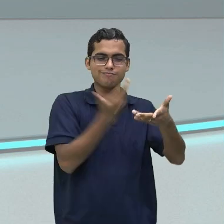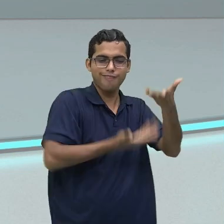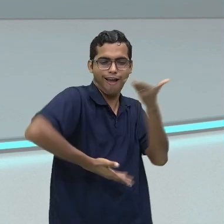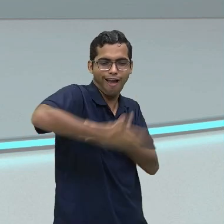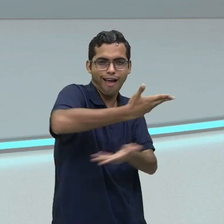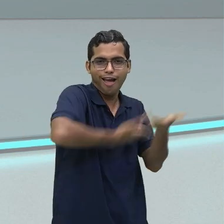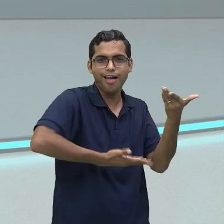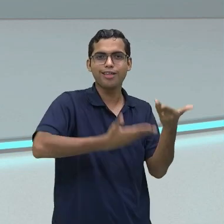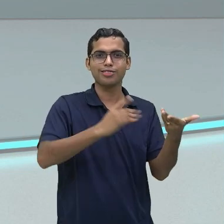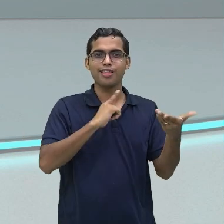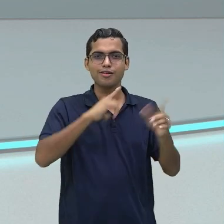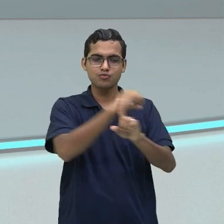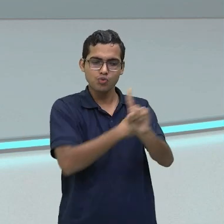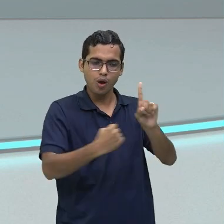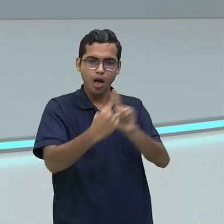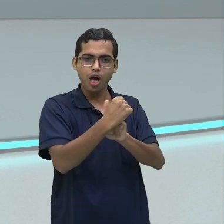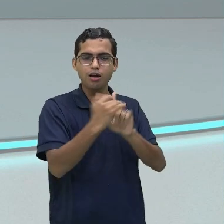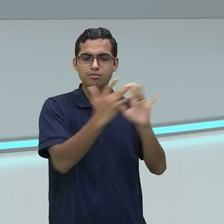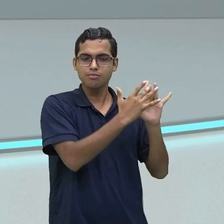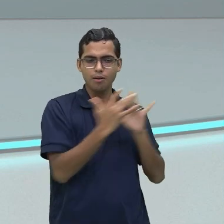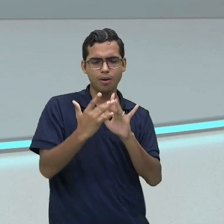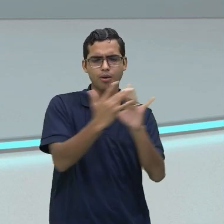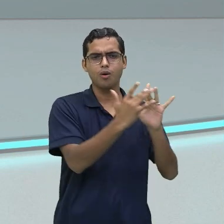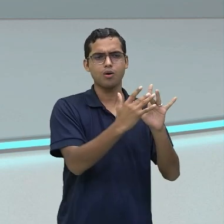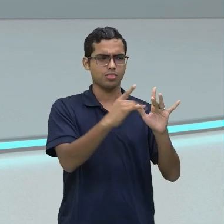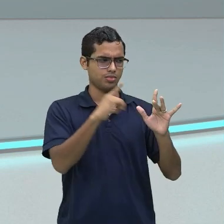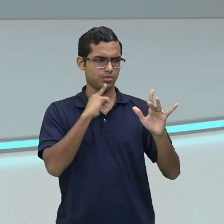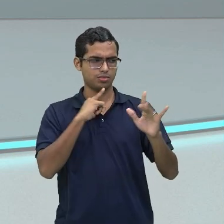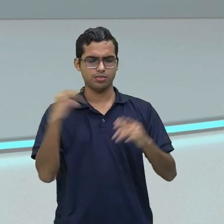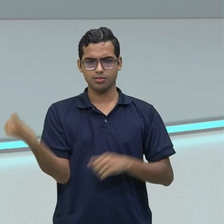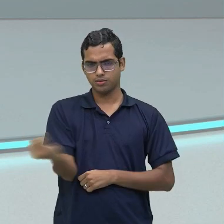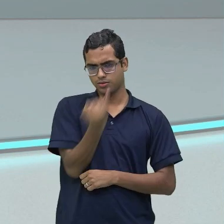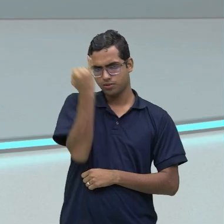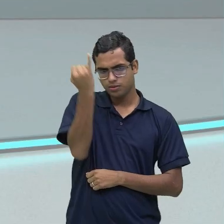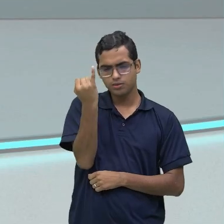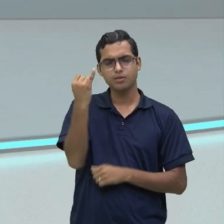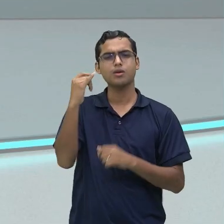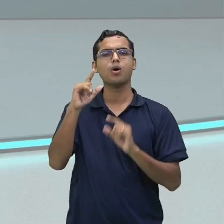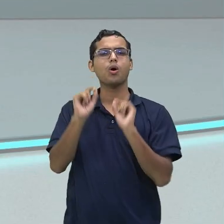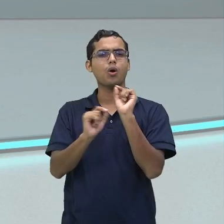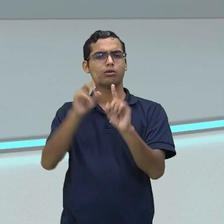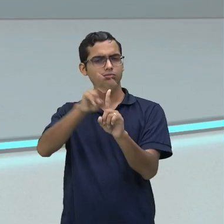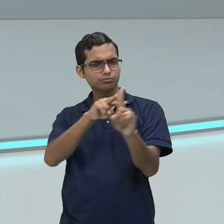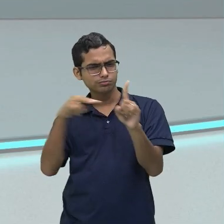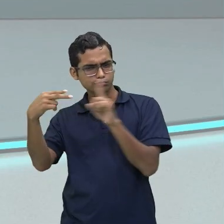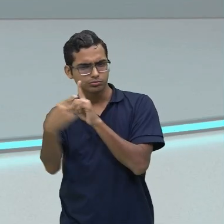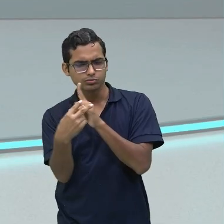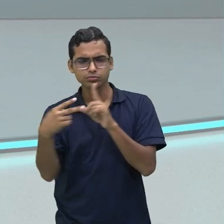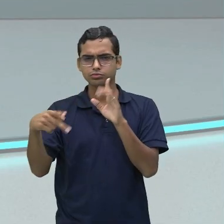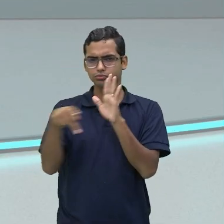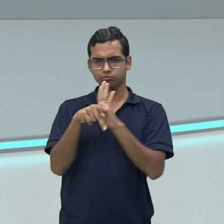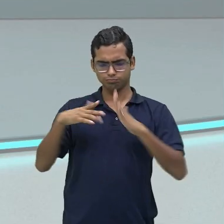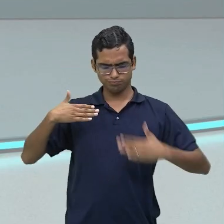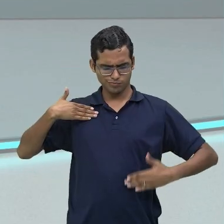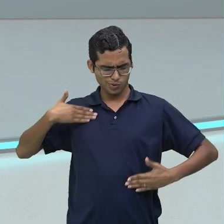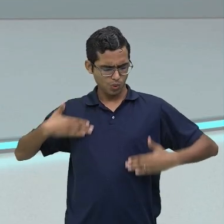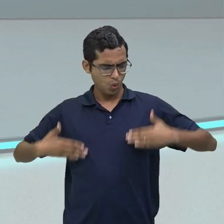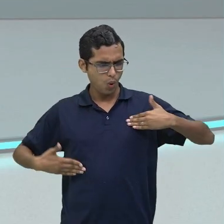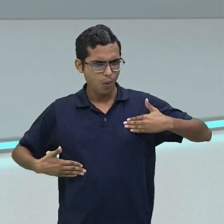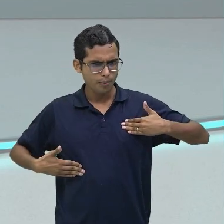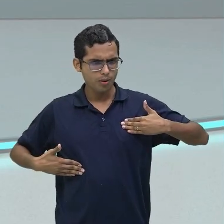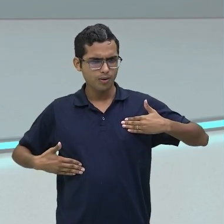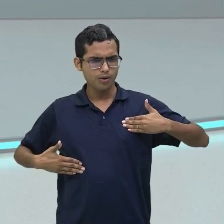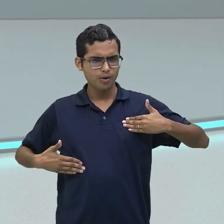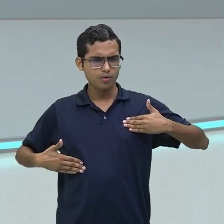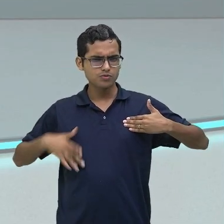dessa interação social. Então, nós vamos olhar que esse corpo, ele não é